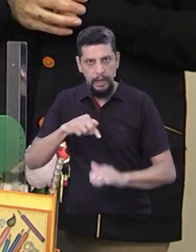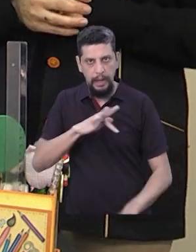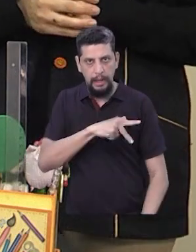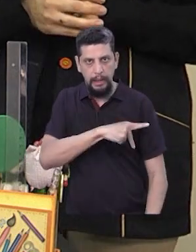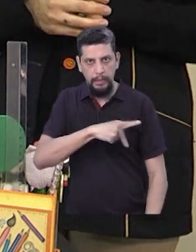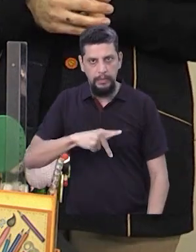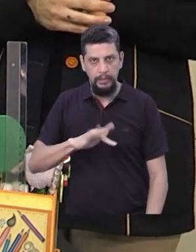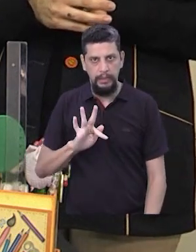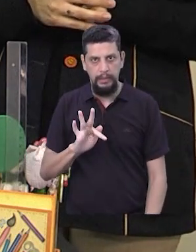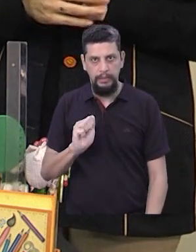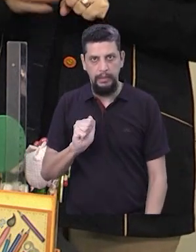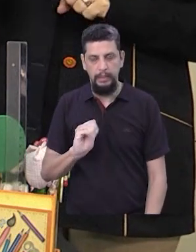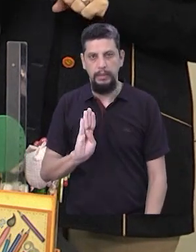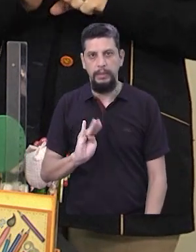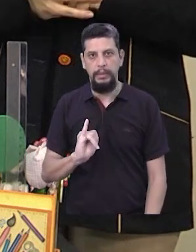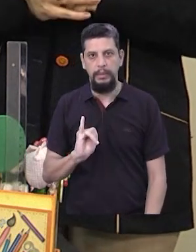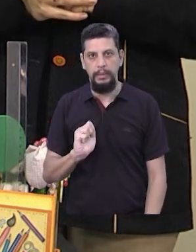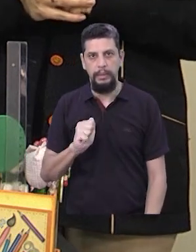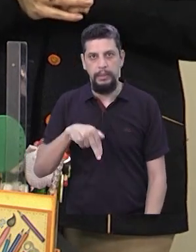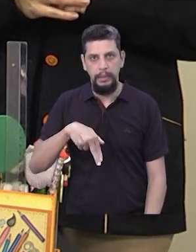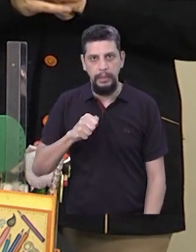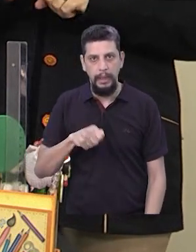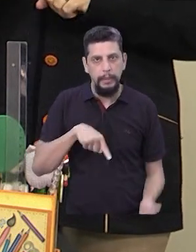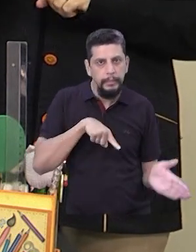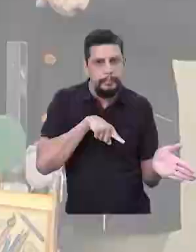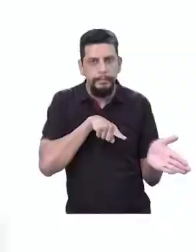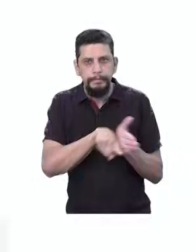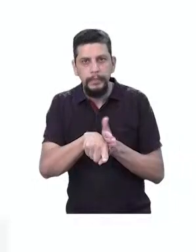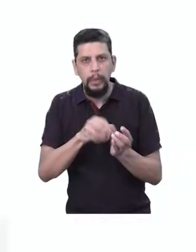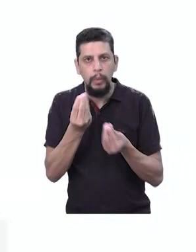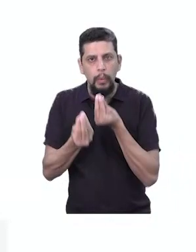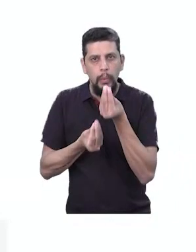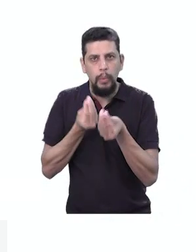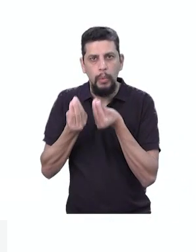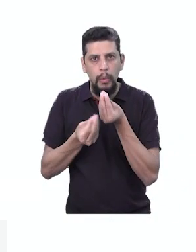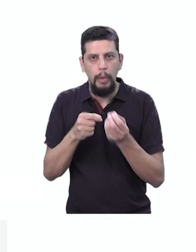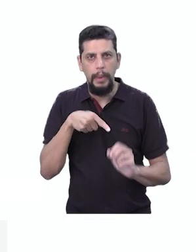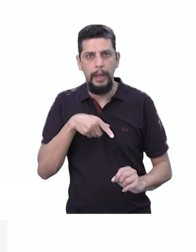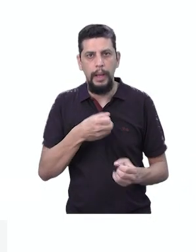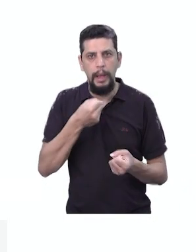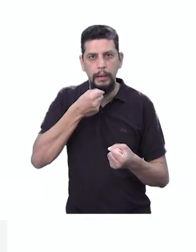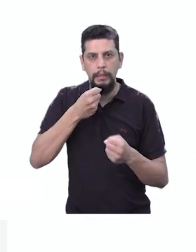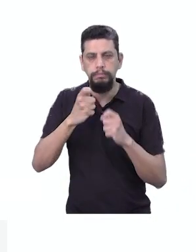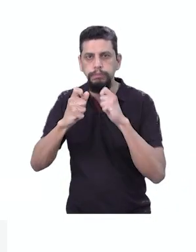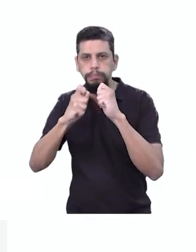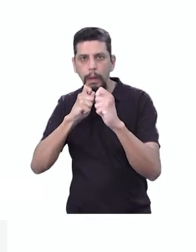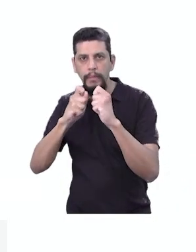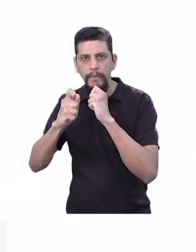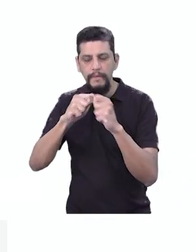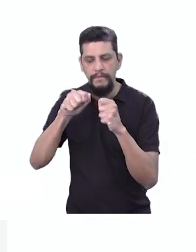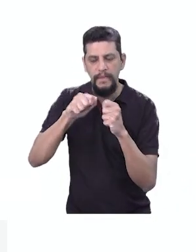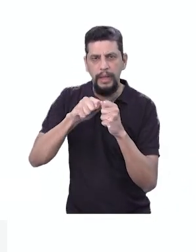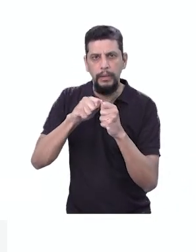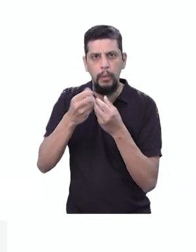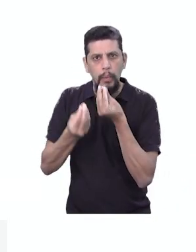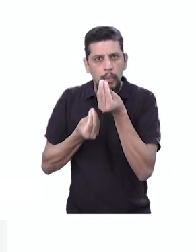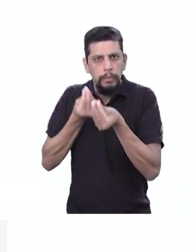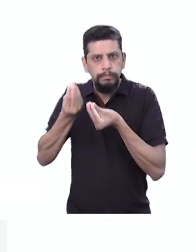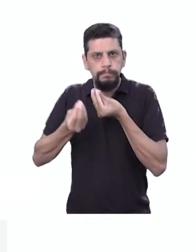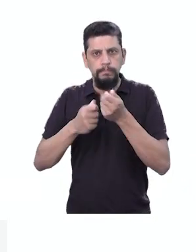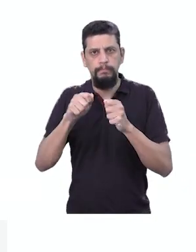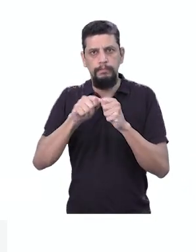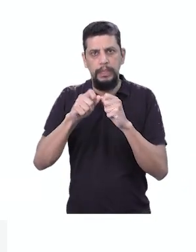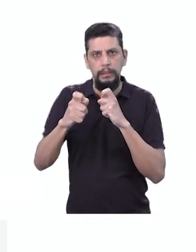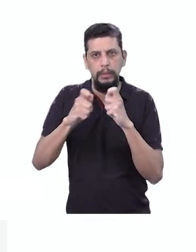professora Fabiana trouxe uma pergunta. Ela perguntou assim, como será que a entrevista, né, foi feita? Como é que